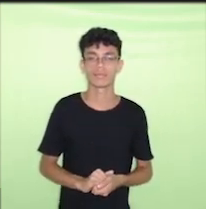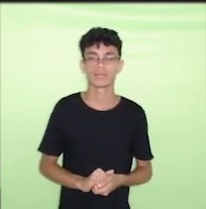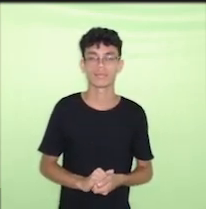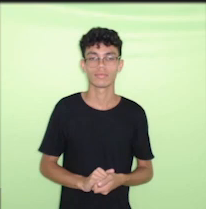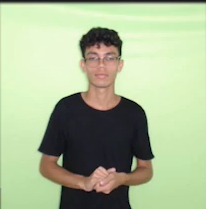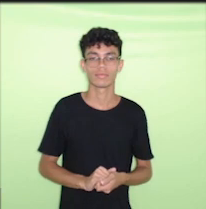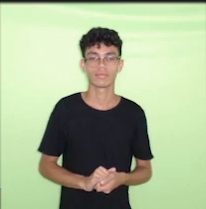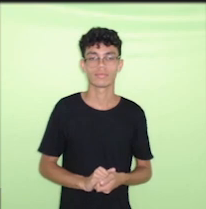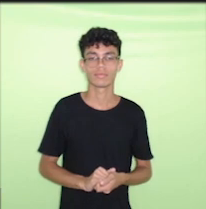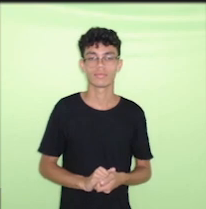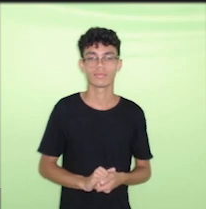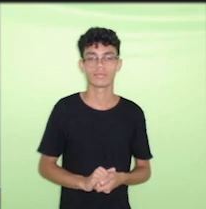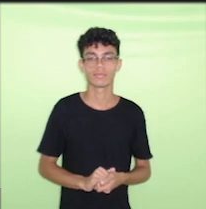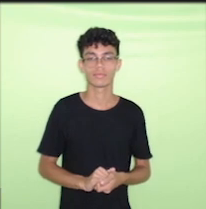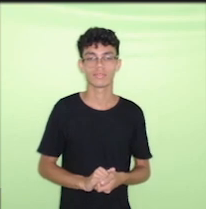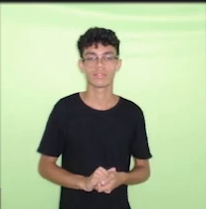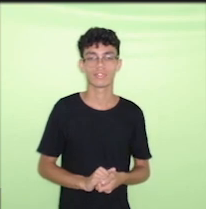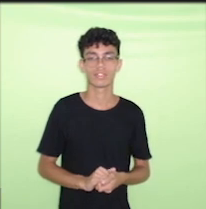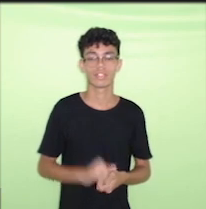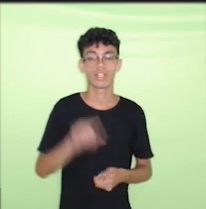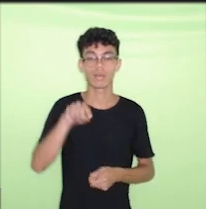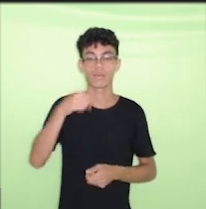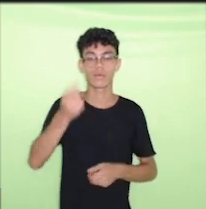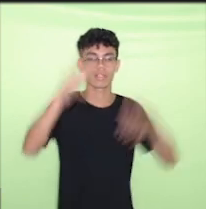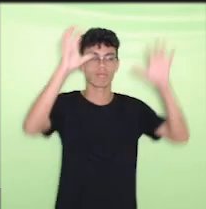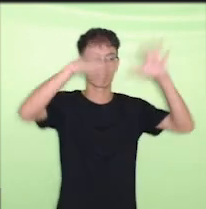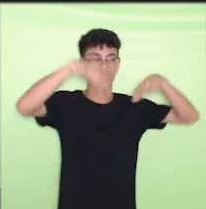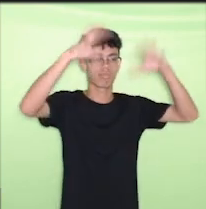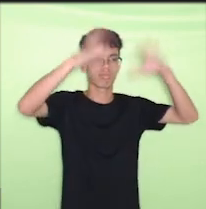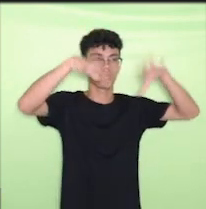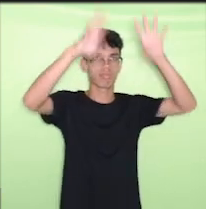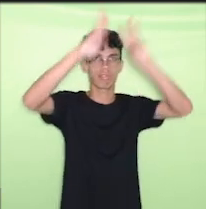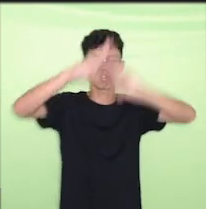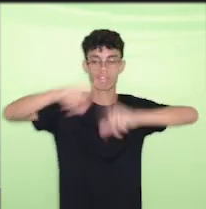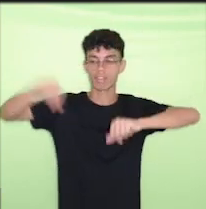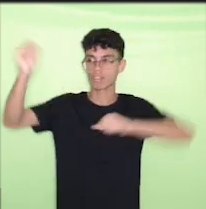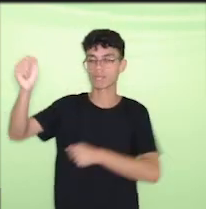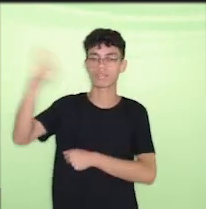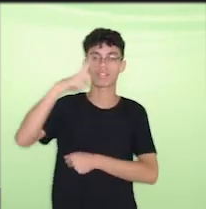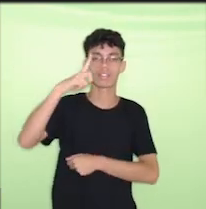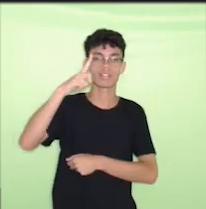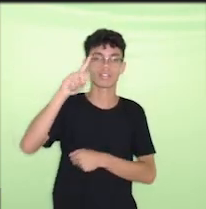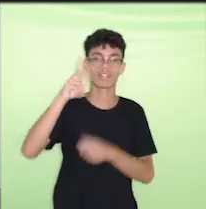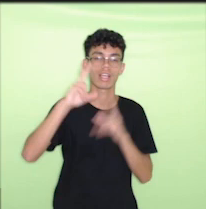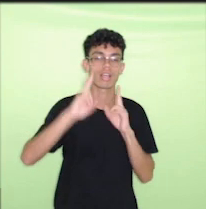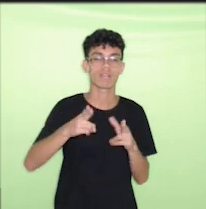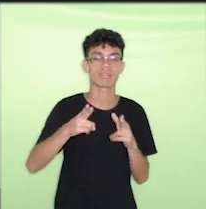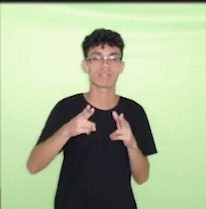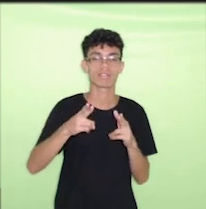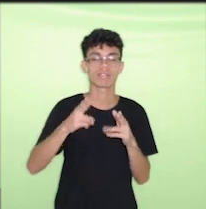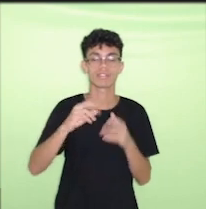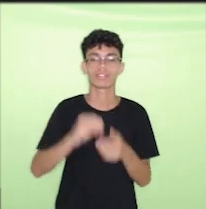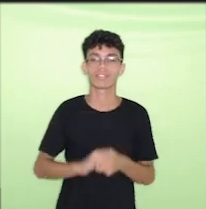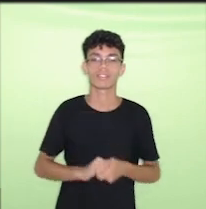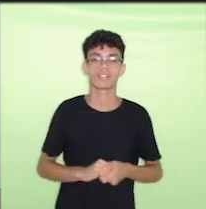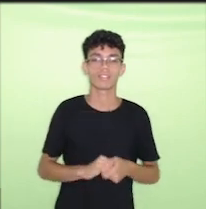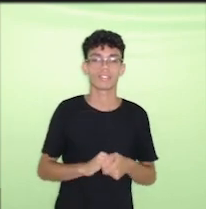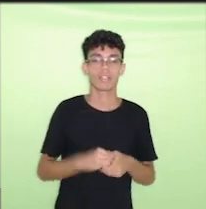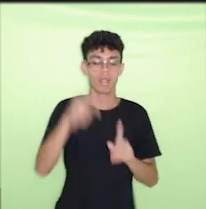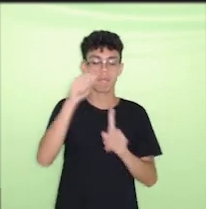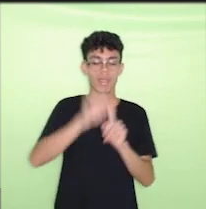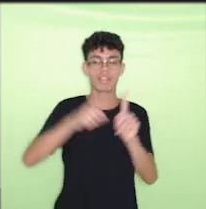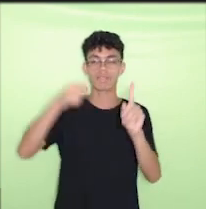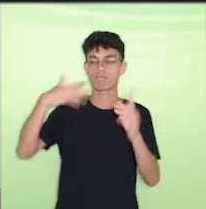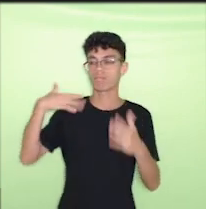né, dizem, né, depois da tempestade vem a bonança. Então, talvez seja uma compensação depois desses